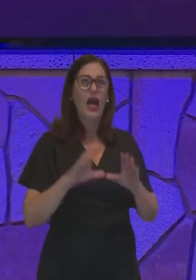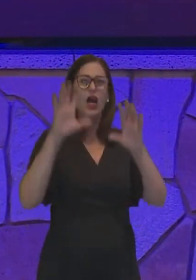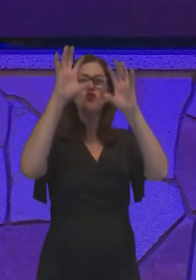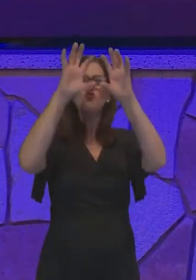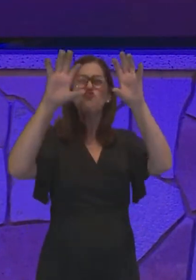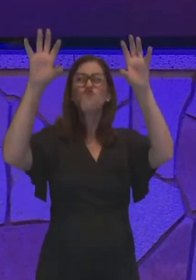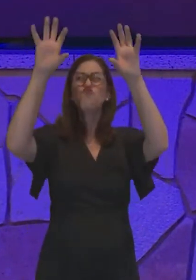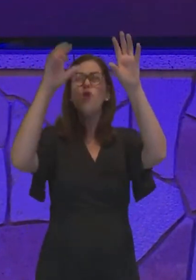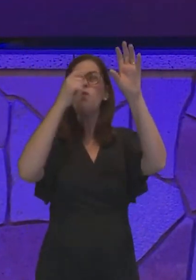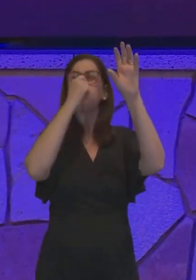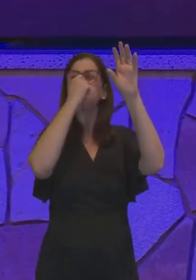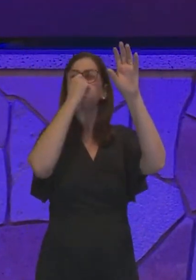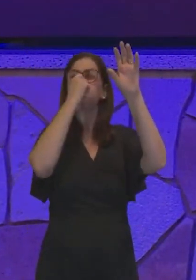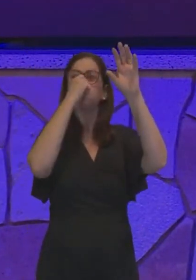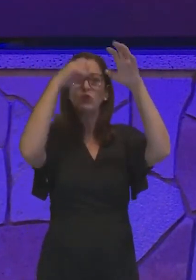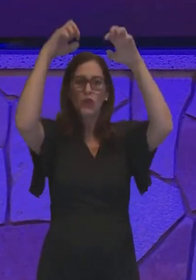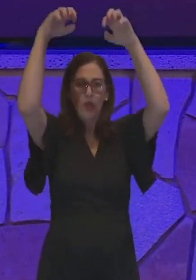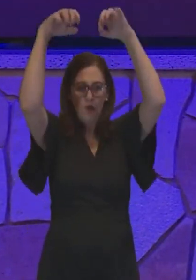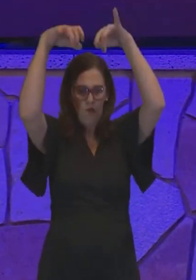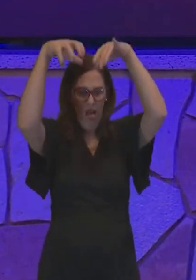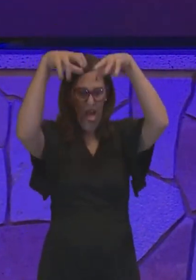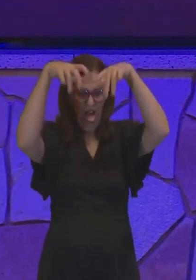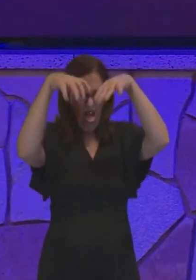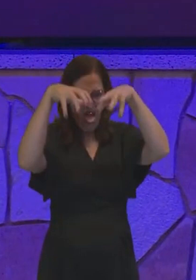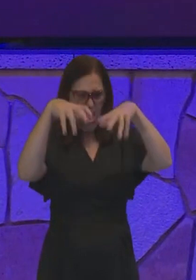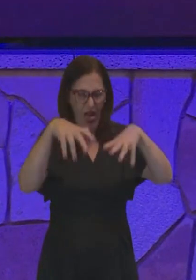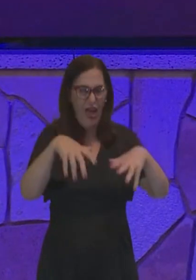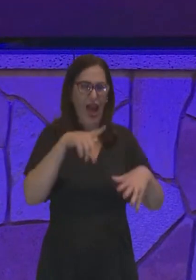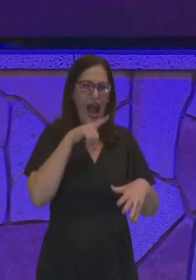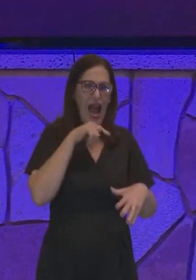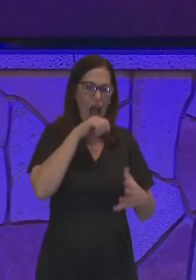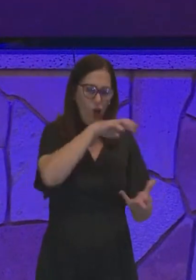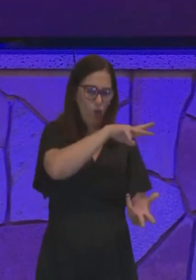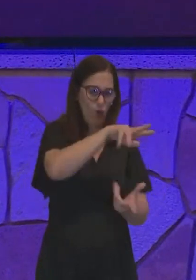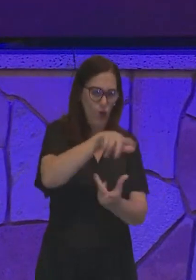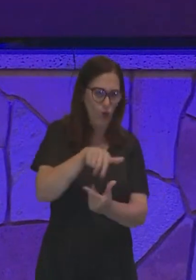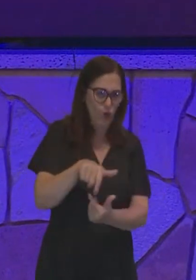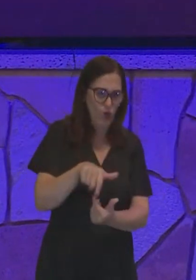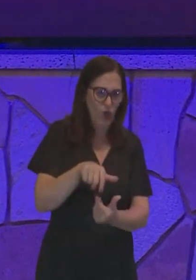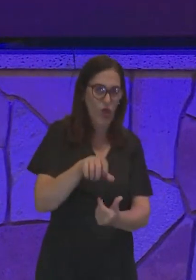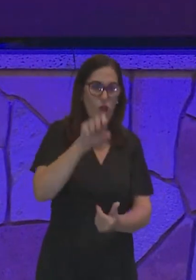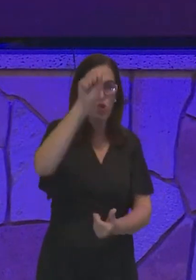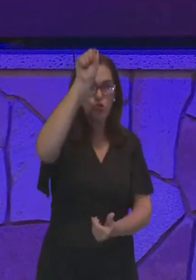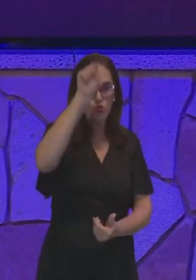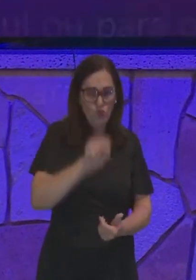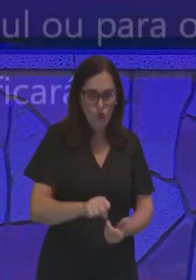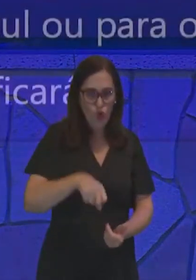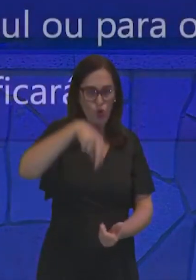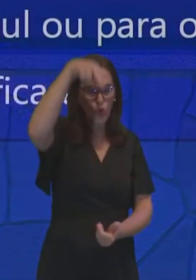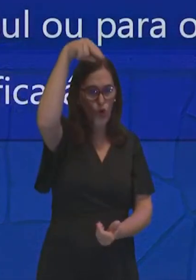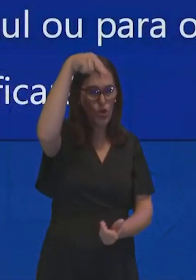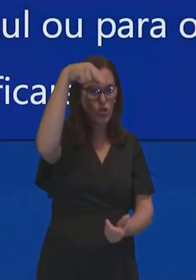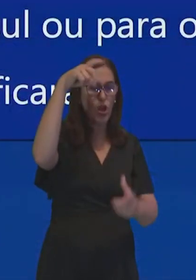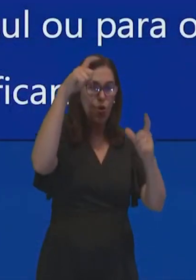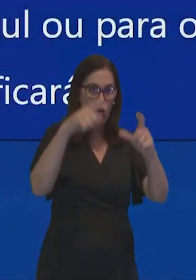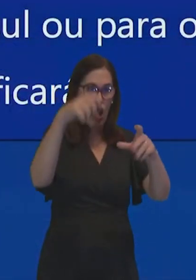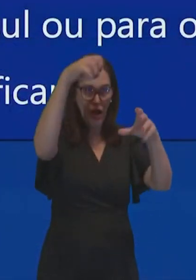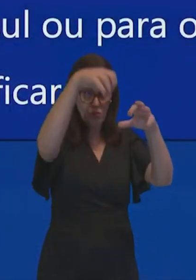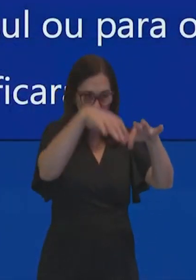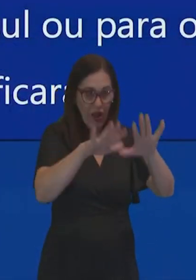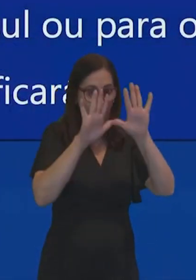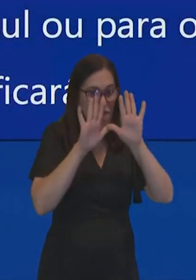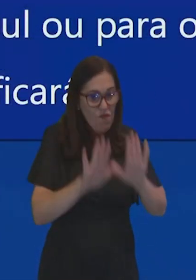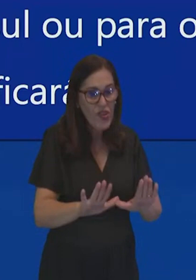cheias, derramam aguaceiro sobre a terra, e caindo a árvore para o sul ou para o norte, no lugar em que cair,